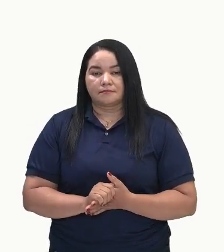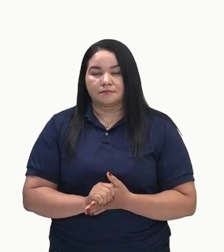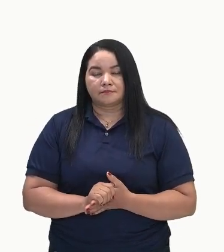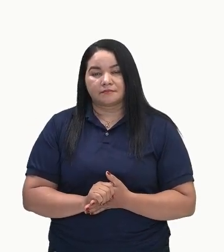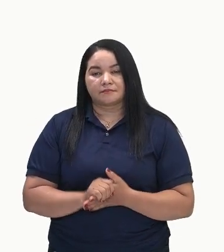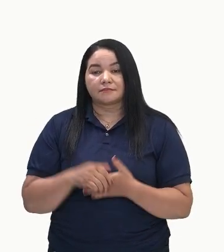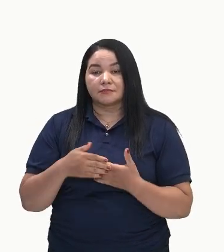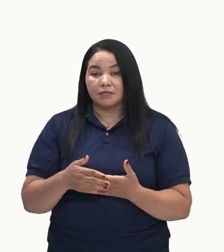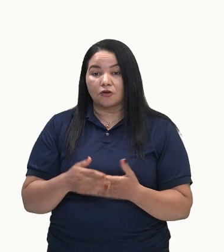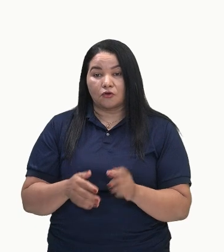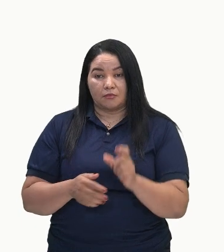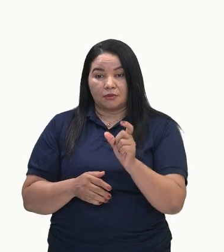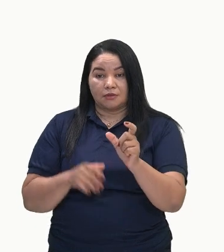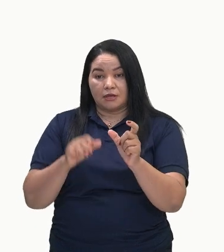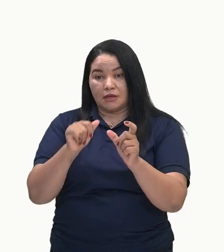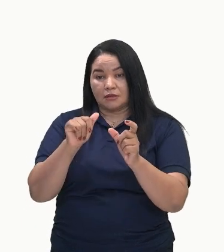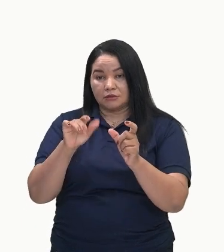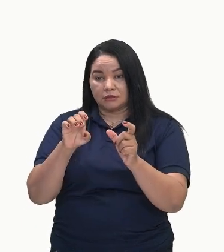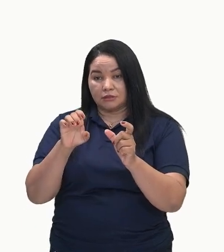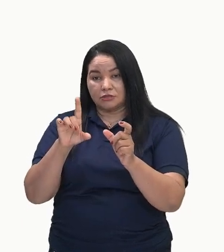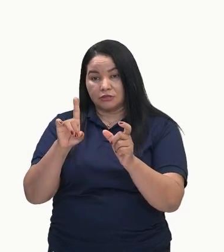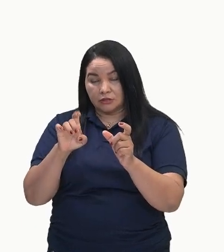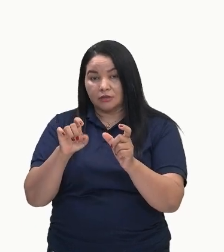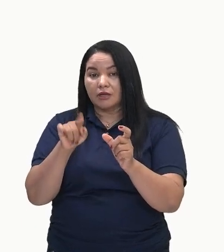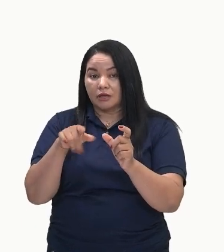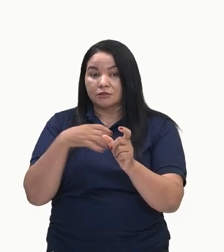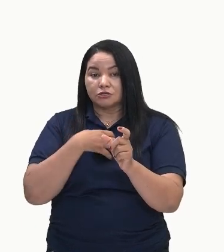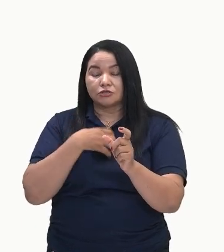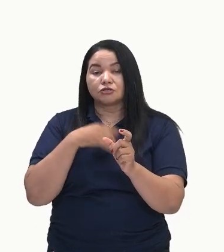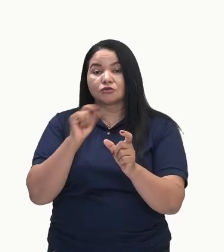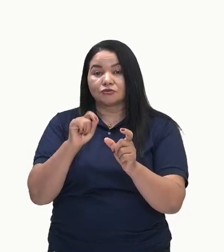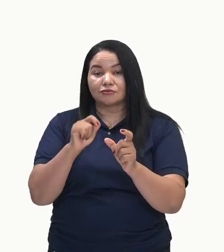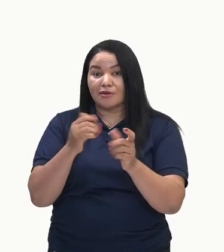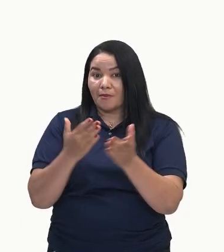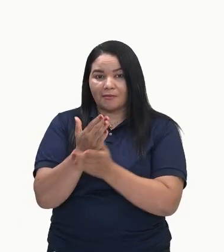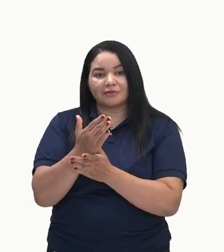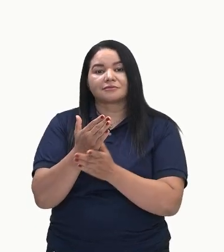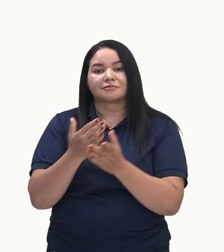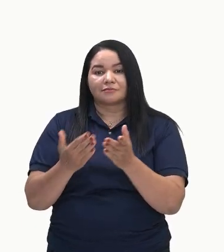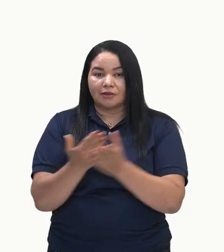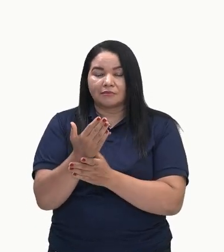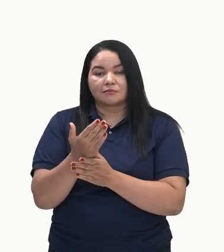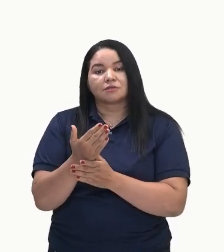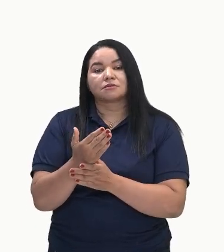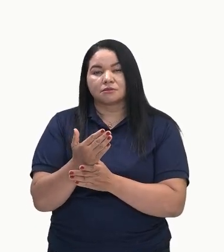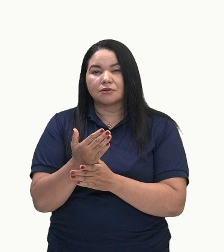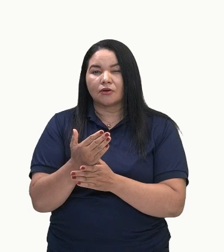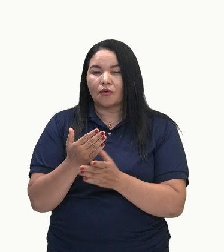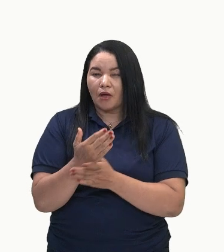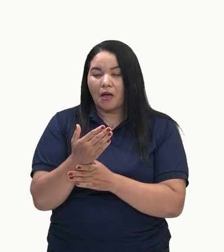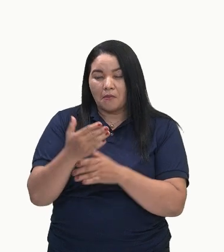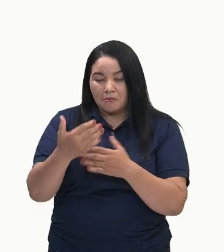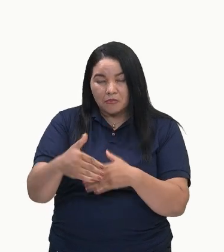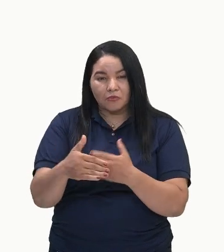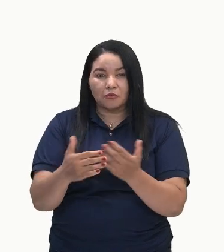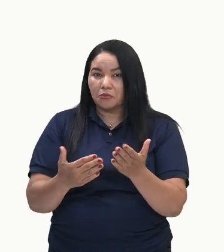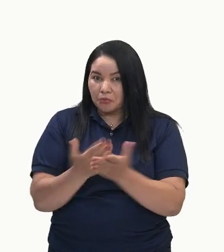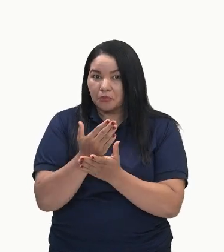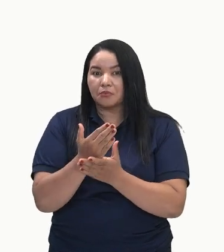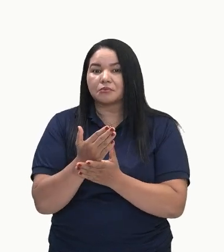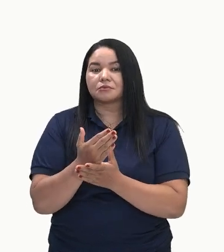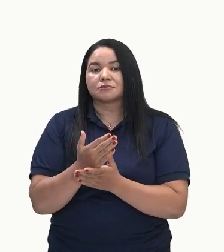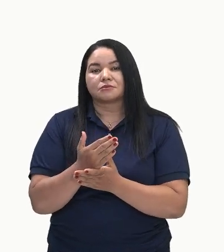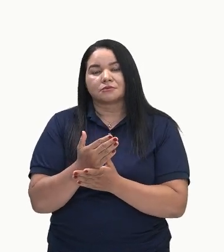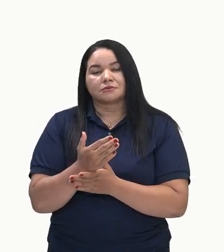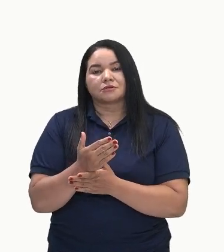expressão ace, ele é nesse sentido, então, de conseguir passar, né? Ele fez uma façanha ali de conseguir passar.